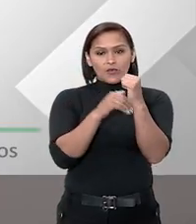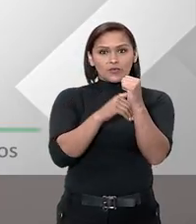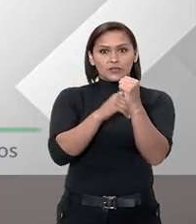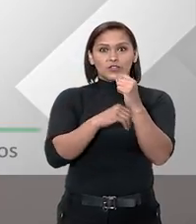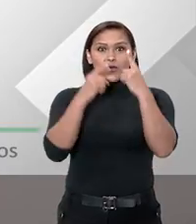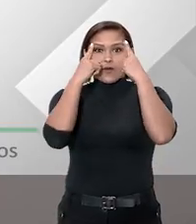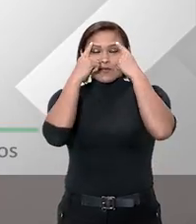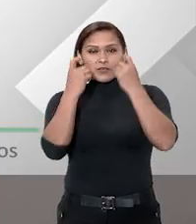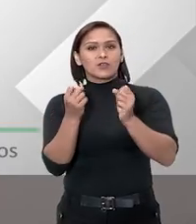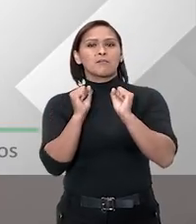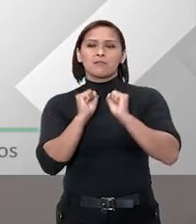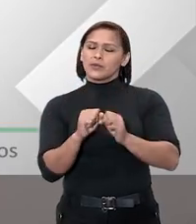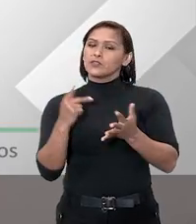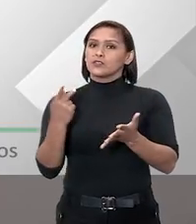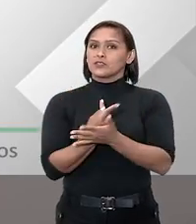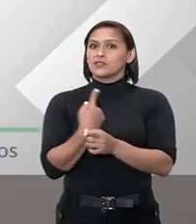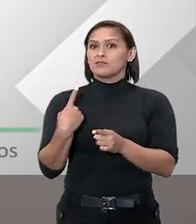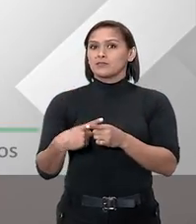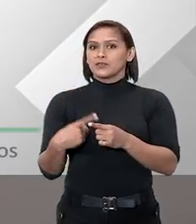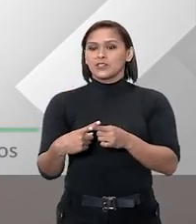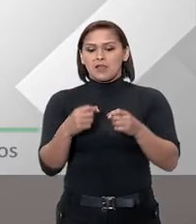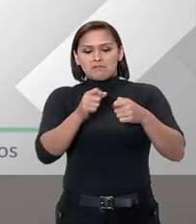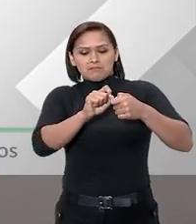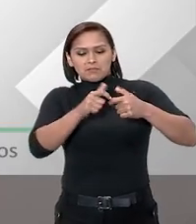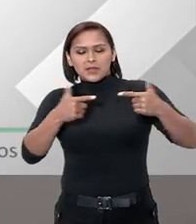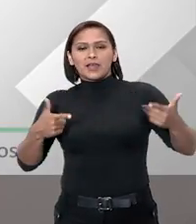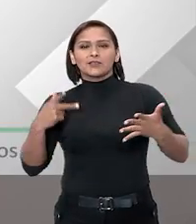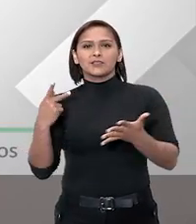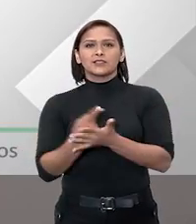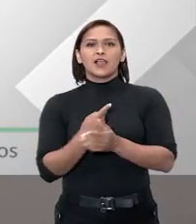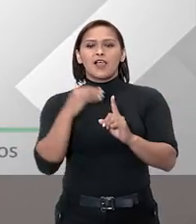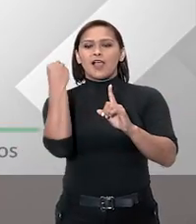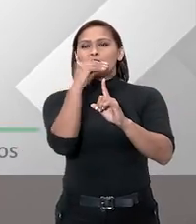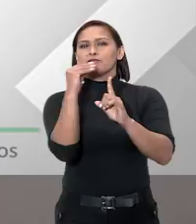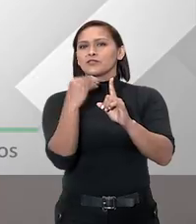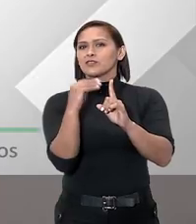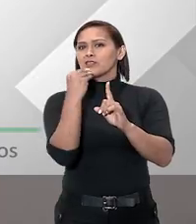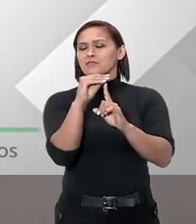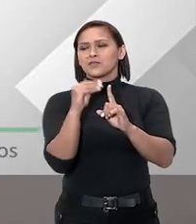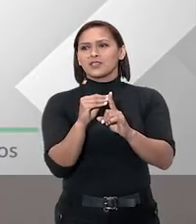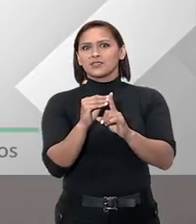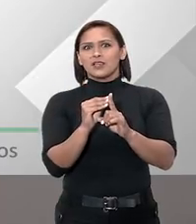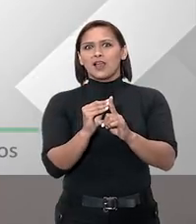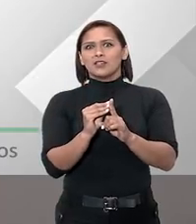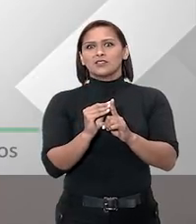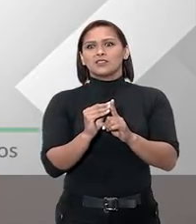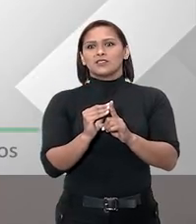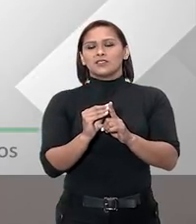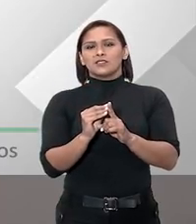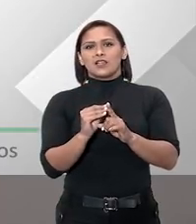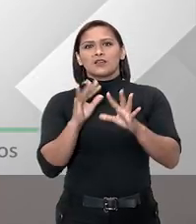esconder essa violência. Porque, às vezes, na maioria das vezes, a vulnerabilidade é tão grande que